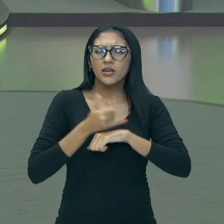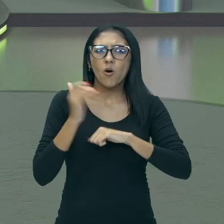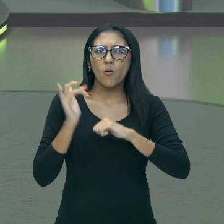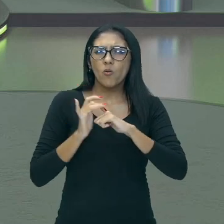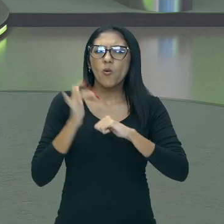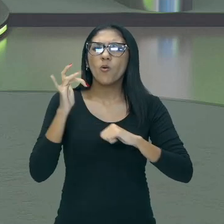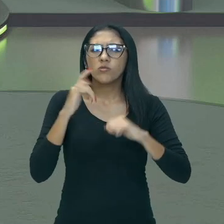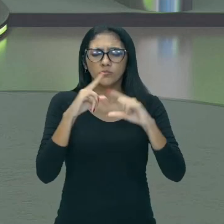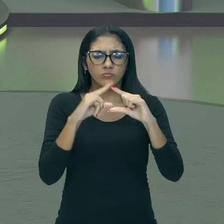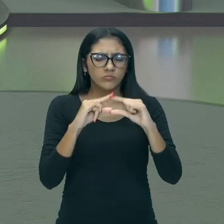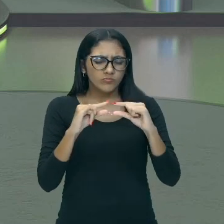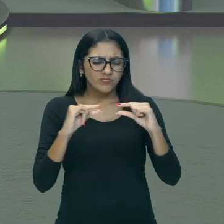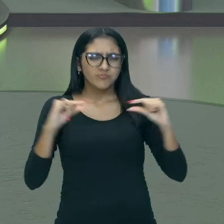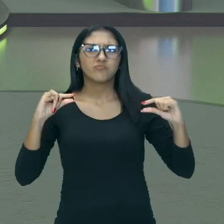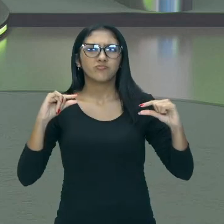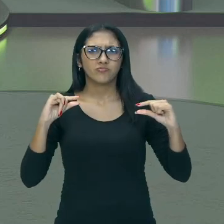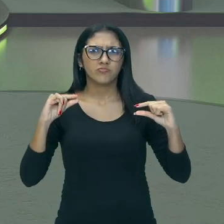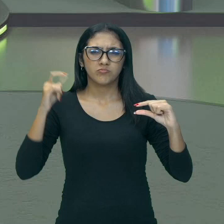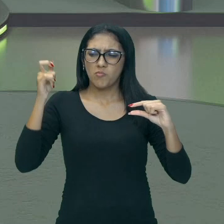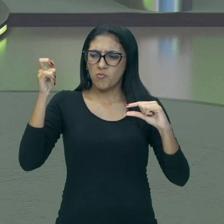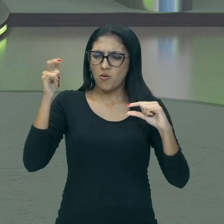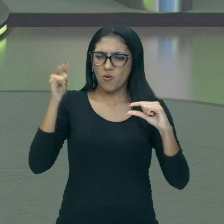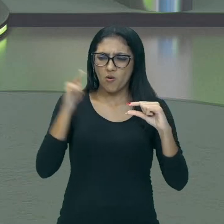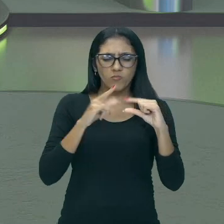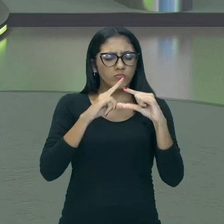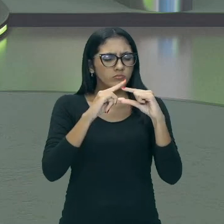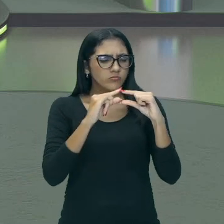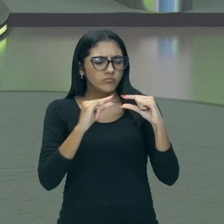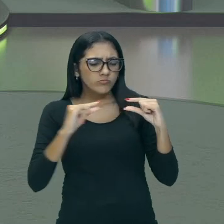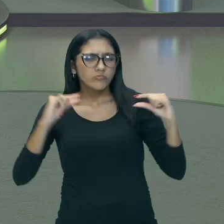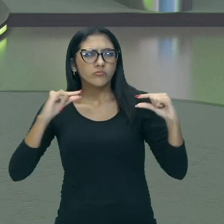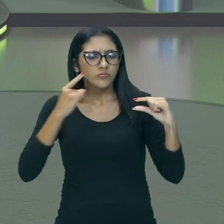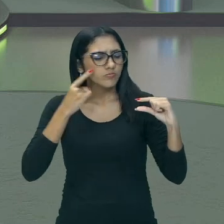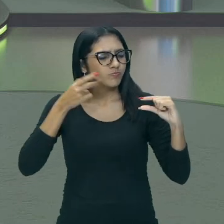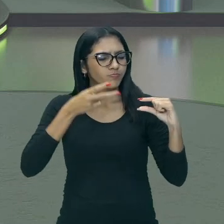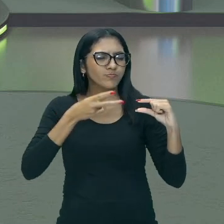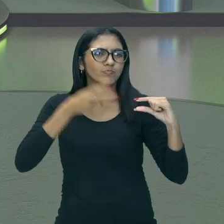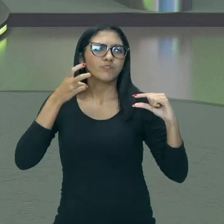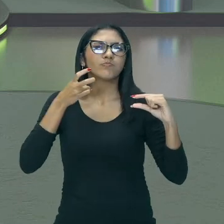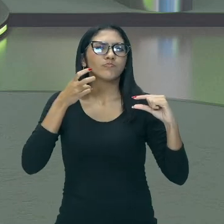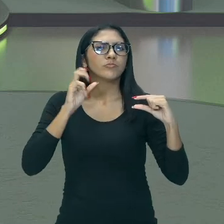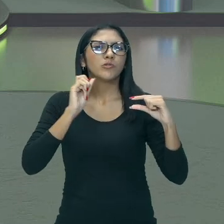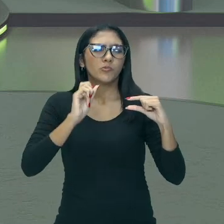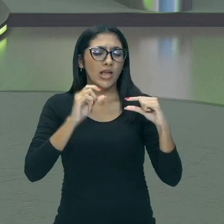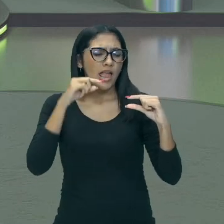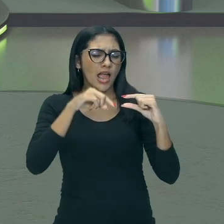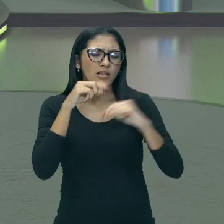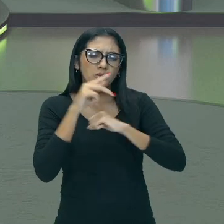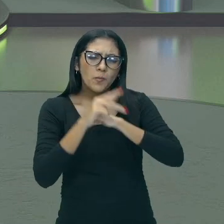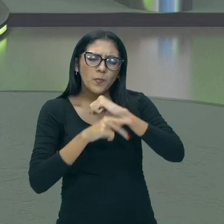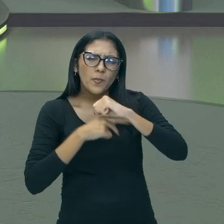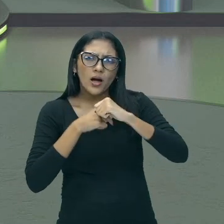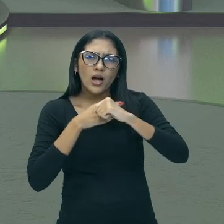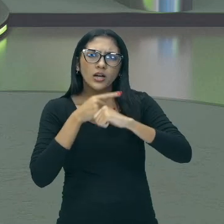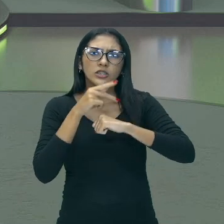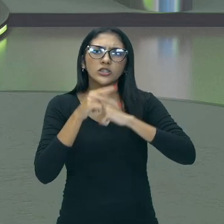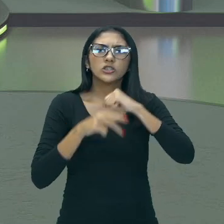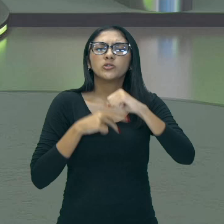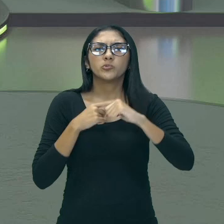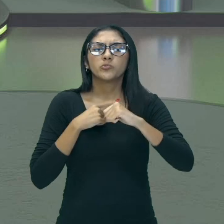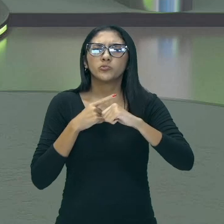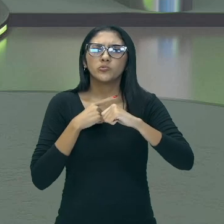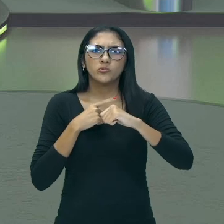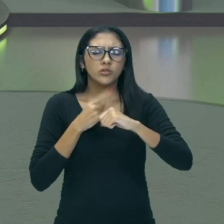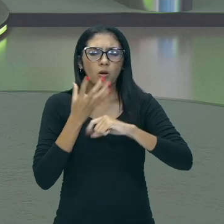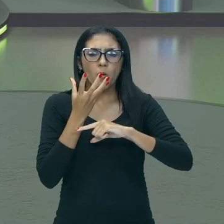acordo com os experimentos anteriores dos cientistas anteriores, essa partícula ia bater e ia cair. Só que não foi